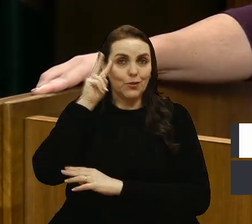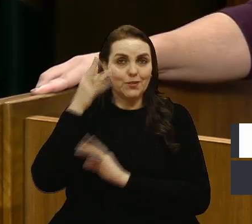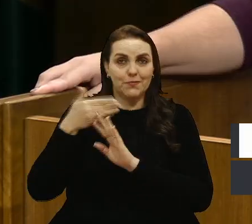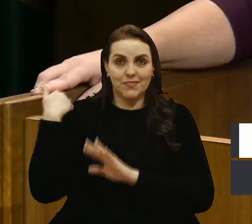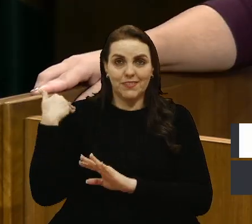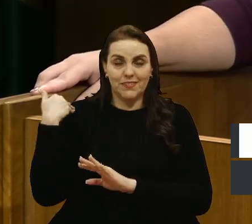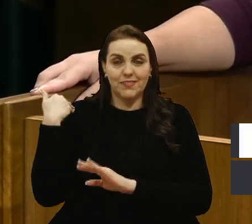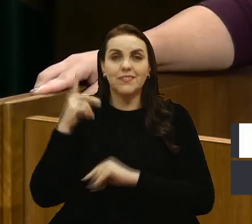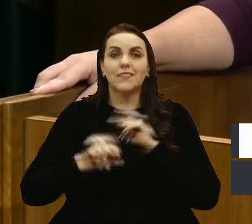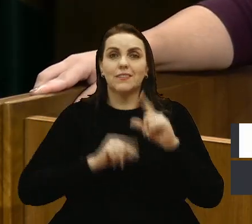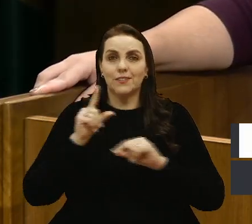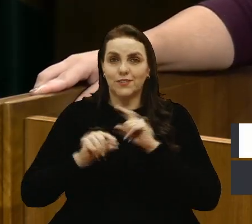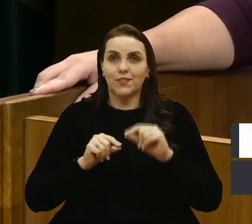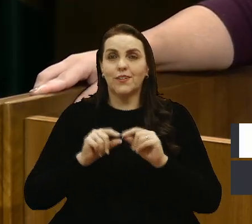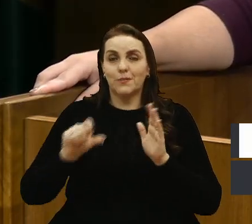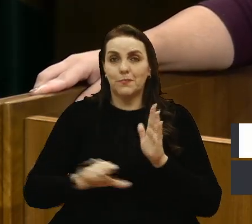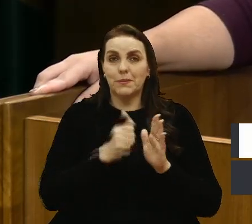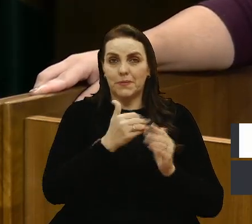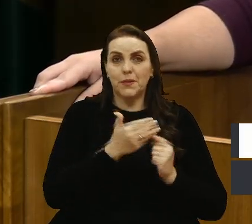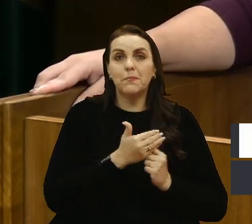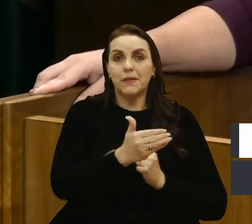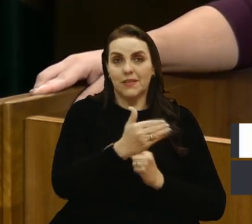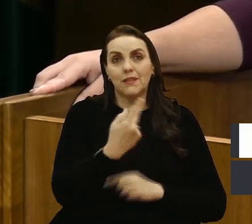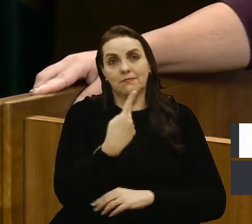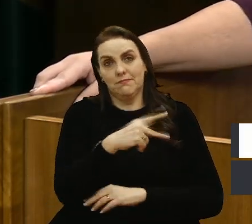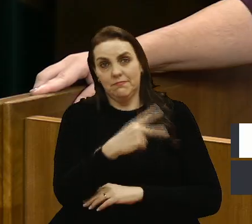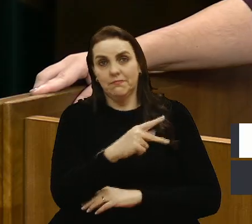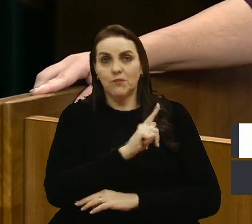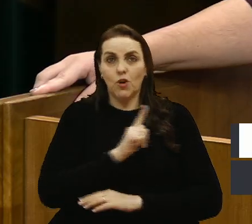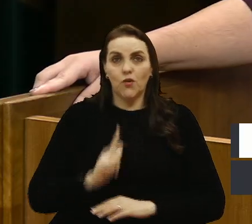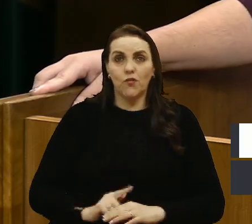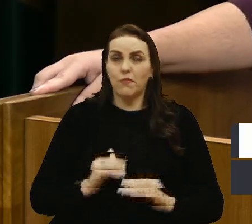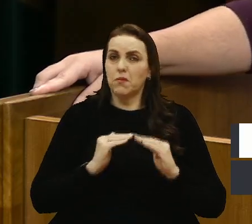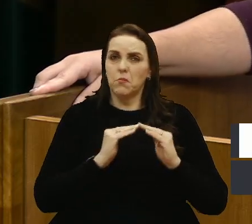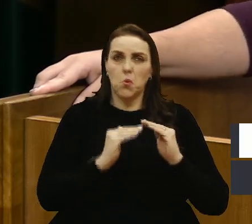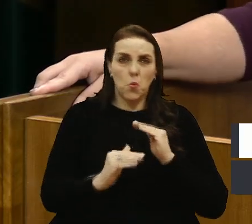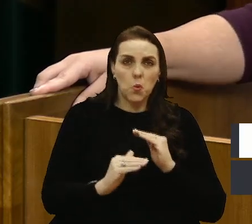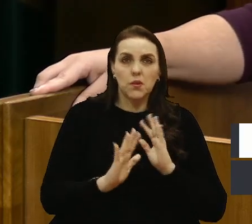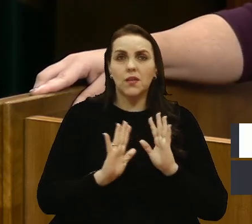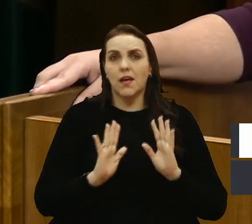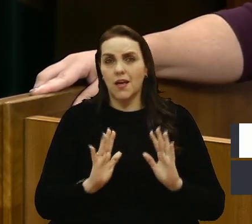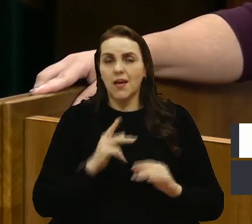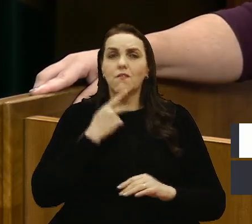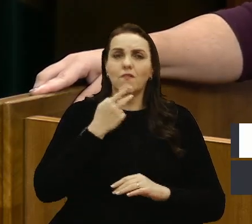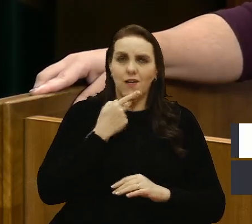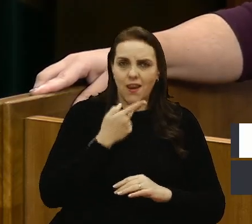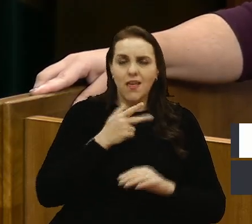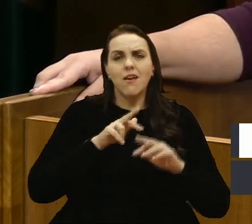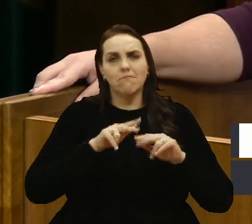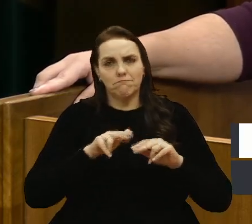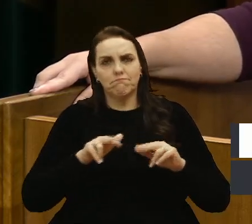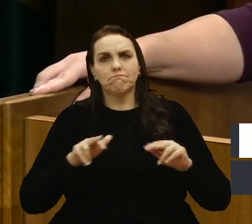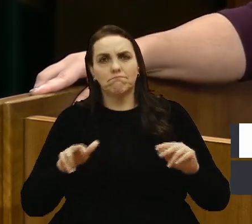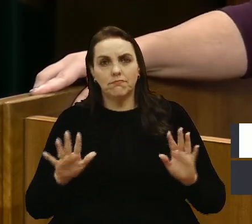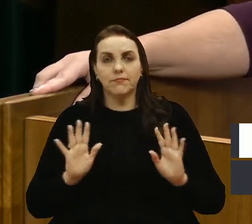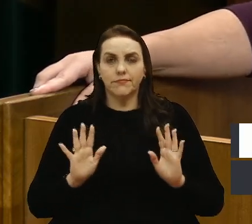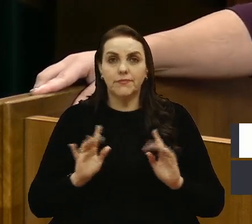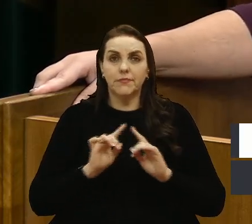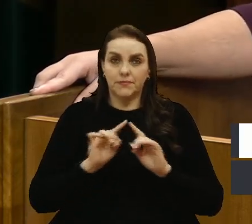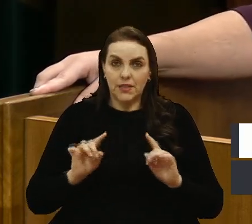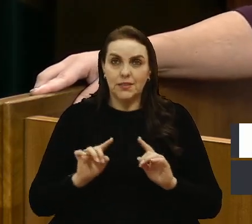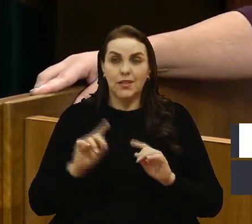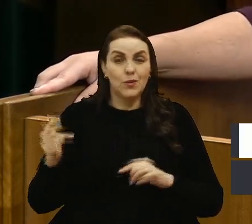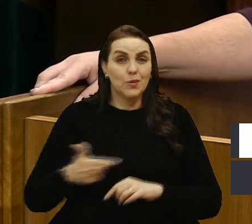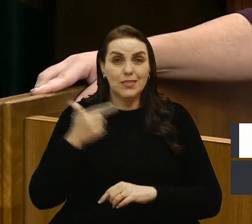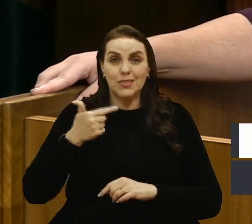escolhas no primeiro mandato de governo dele que eu não concordava, que falei diversas vezes e tudo mais. E no